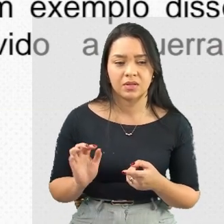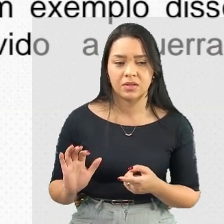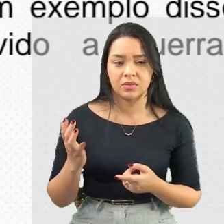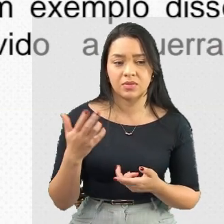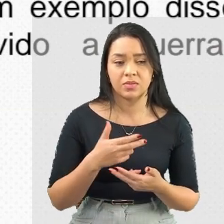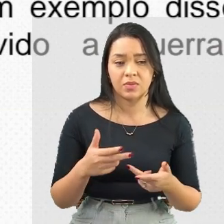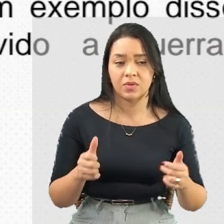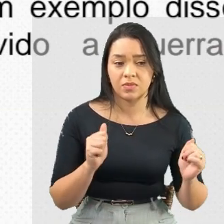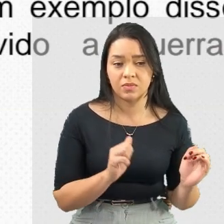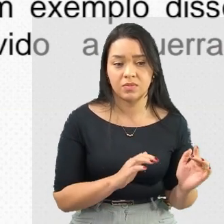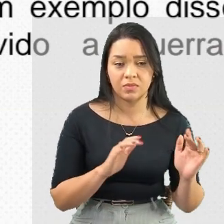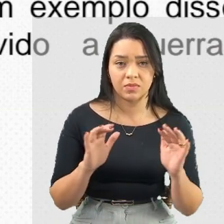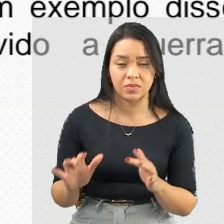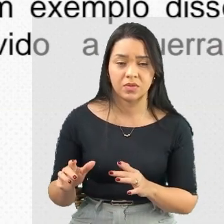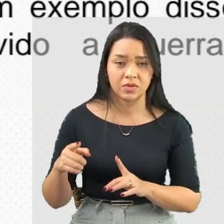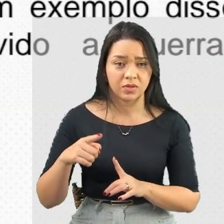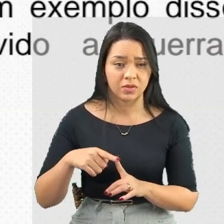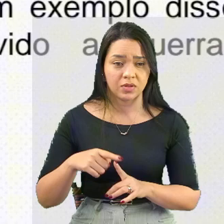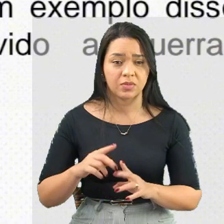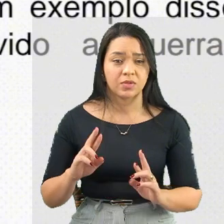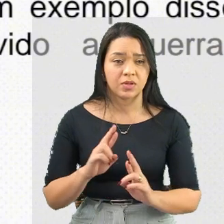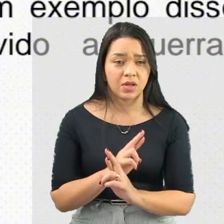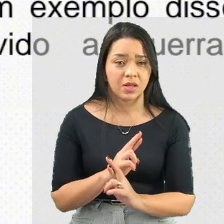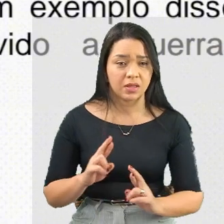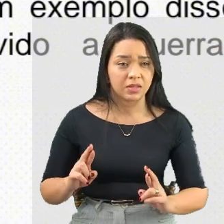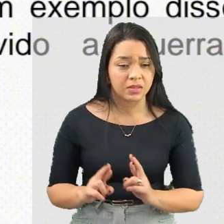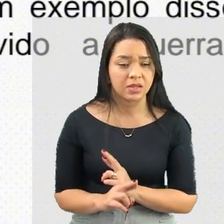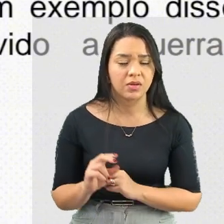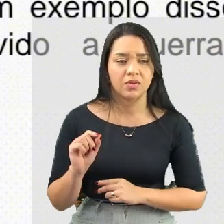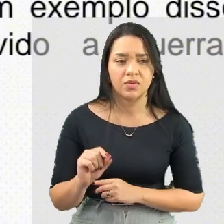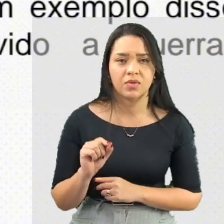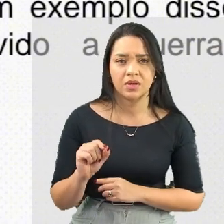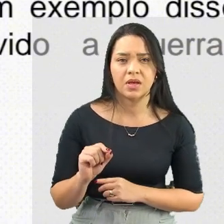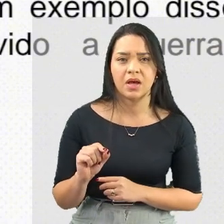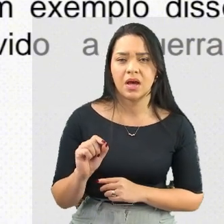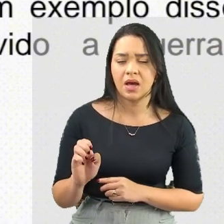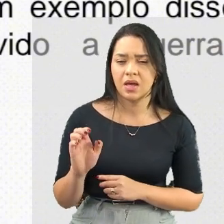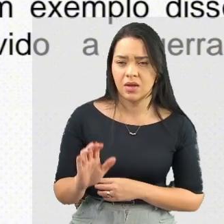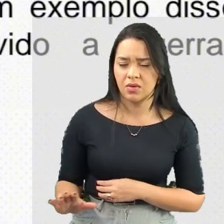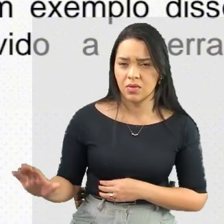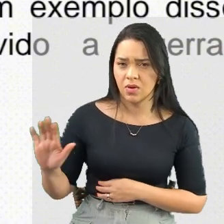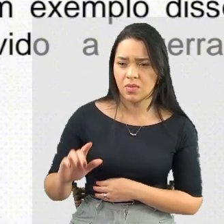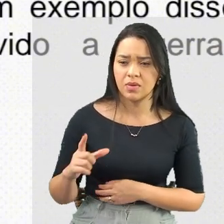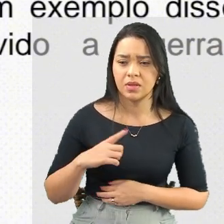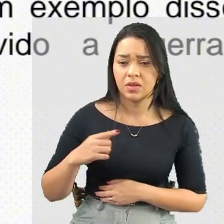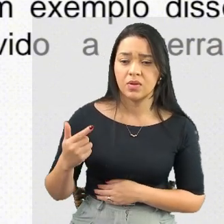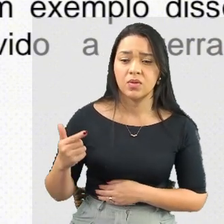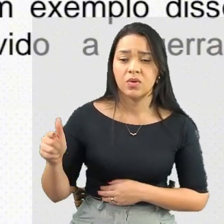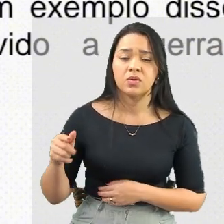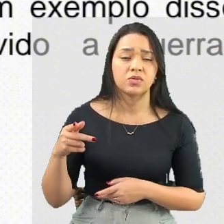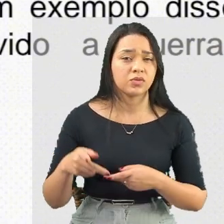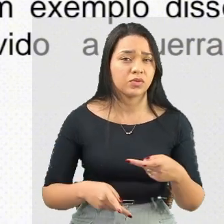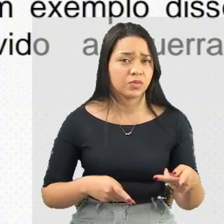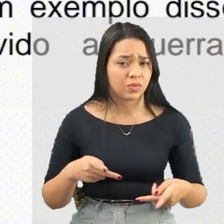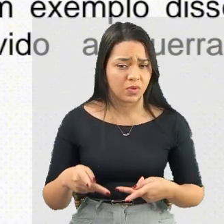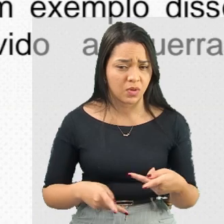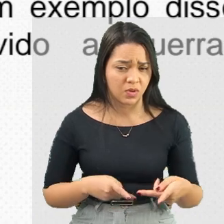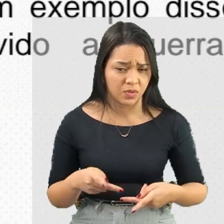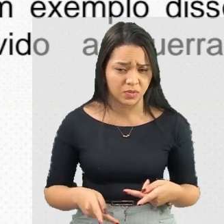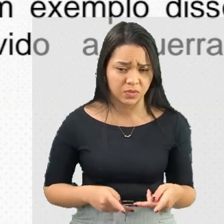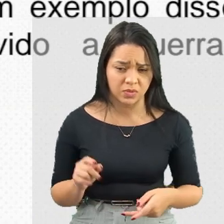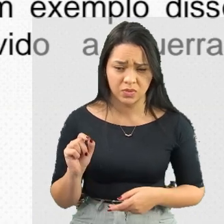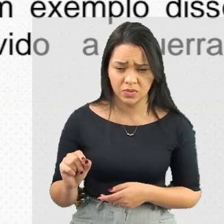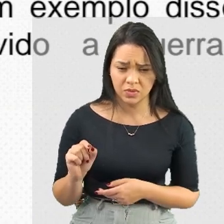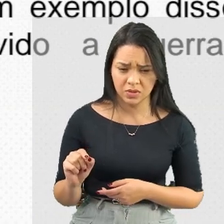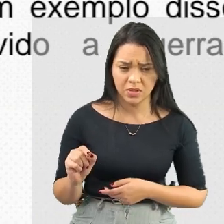migração são sintomáticas do tipo de relação que, por exemplo, a Europa estabeleceu com outros povos, né? Quando era a